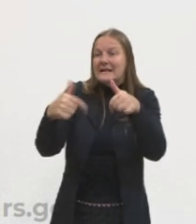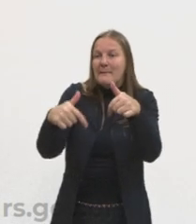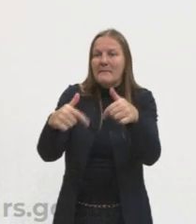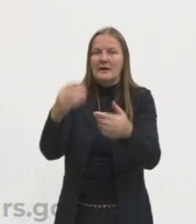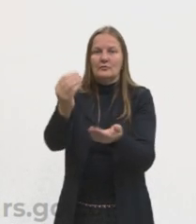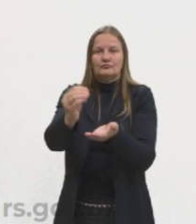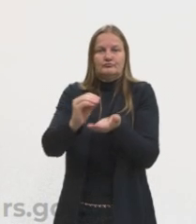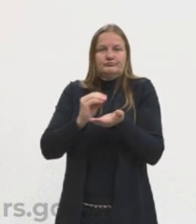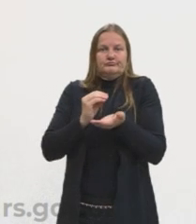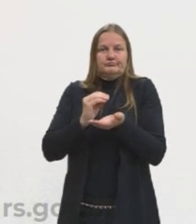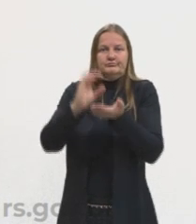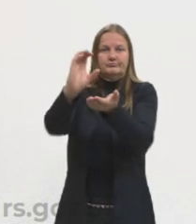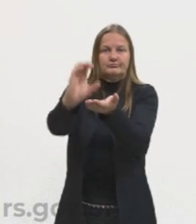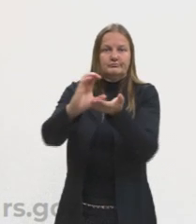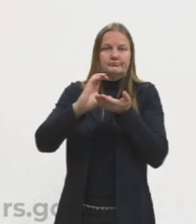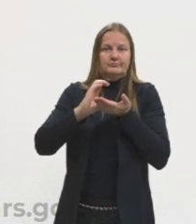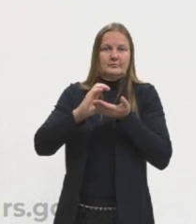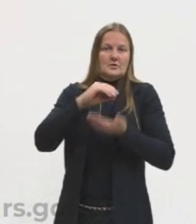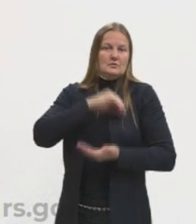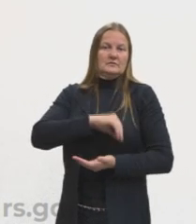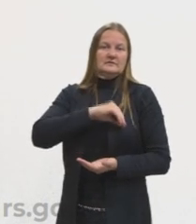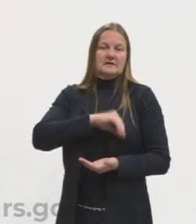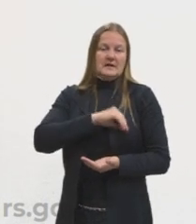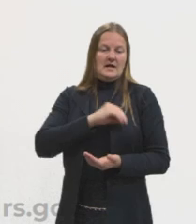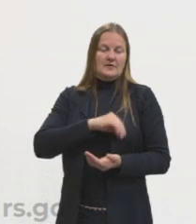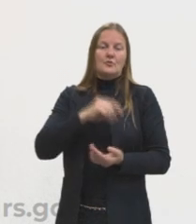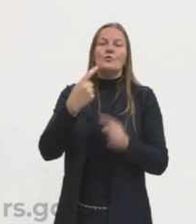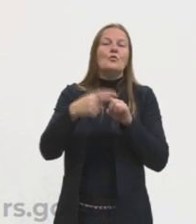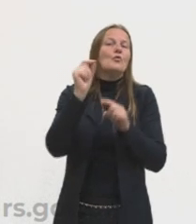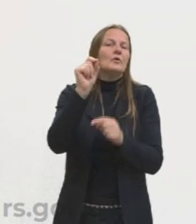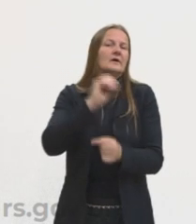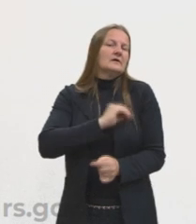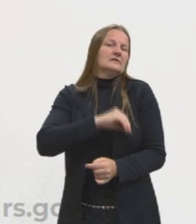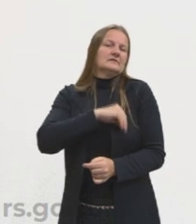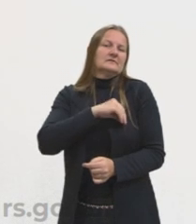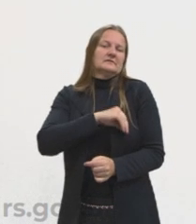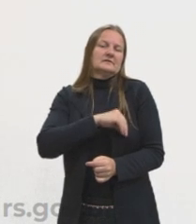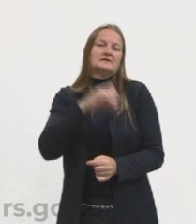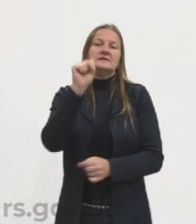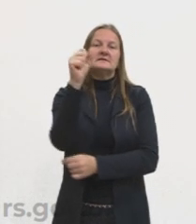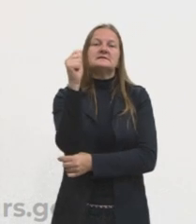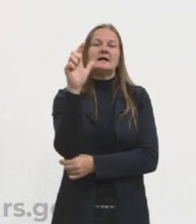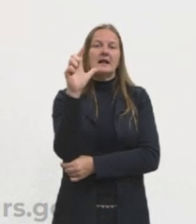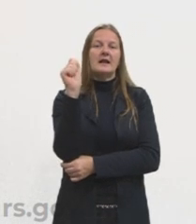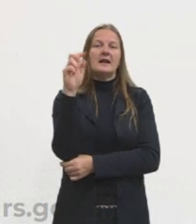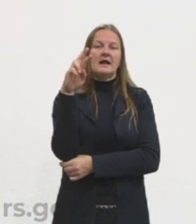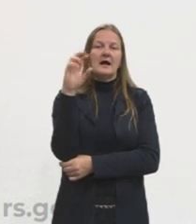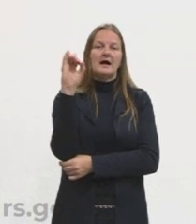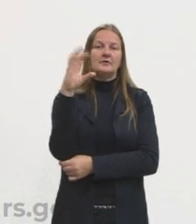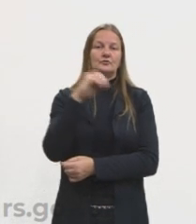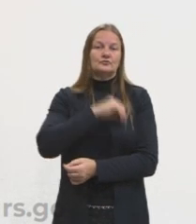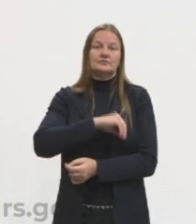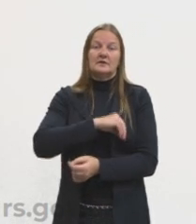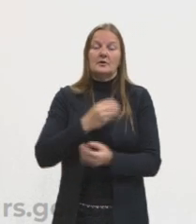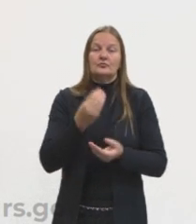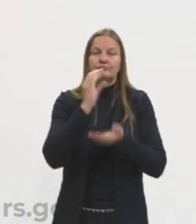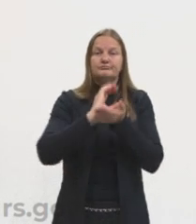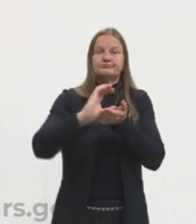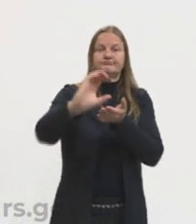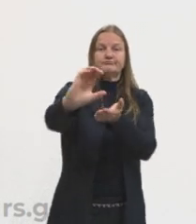recebe o seu salário como pagamento do seu trabalho e no final da jornada o trabalhador não tem o seu trabalho